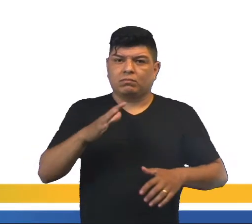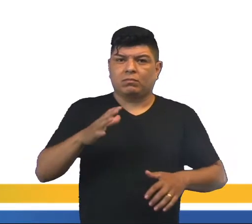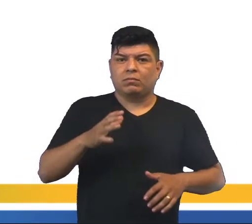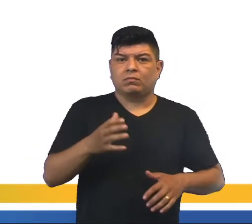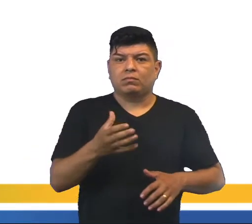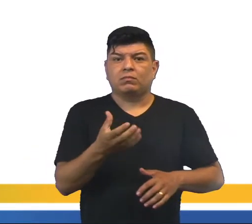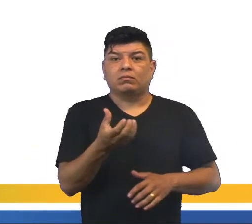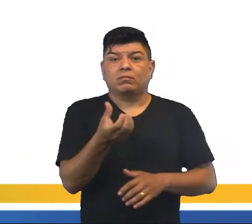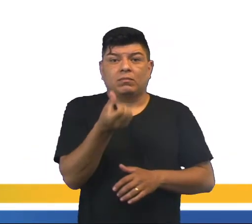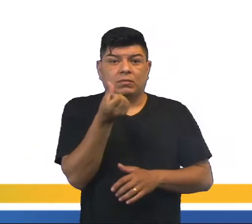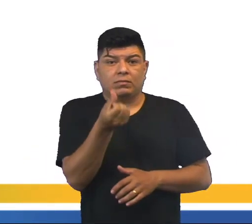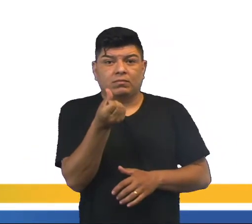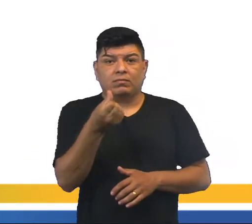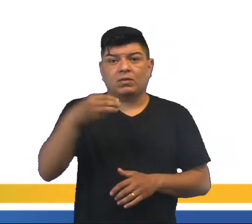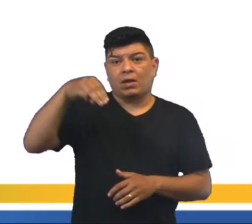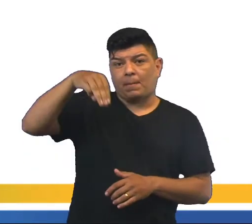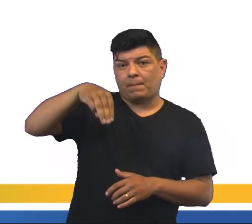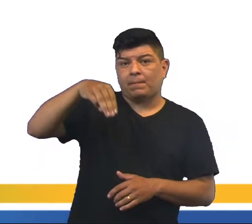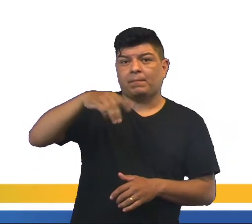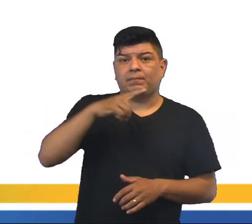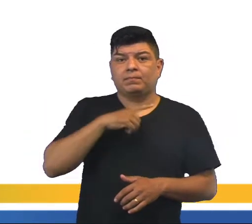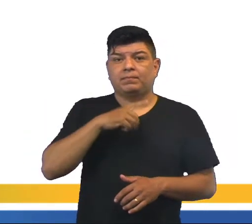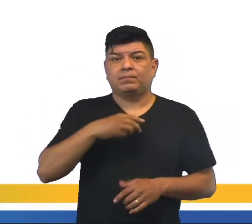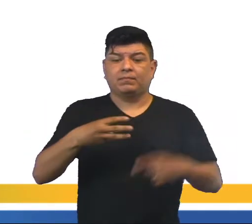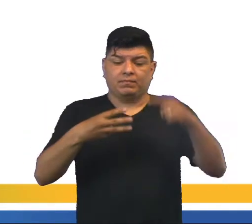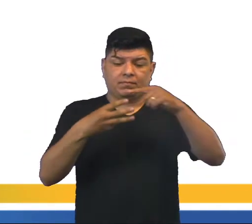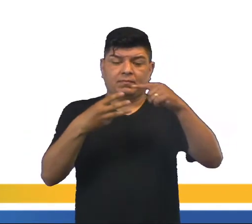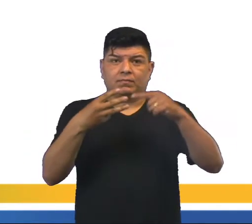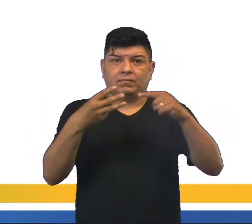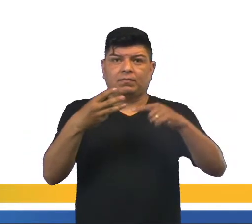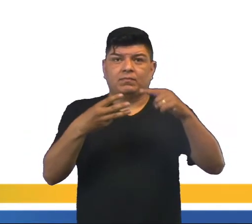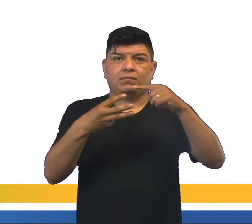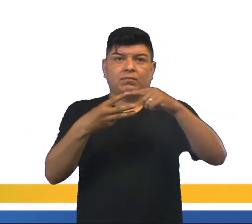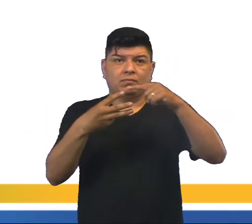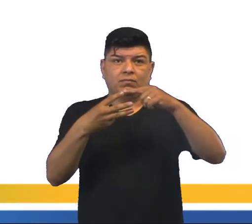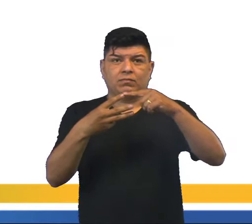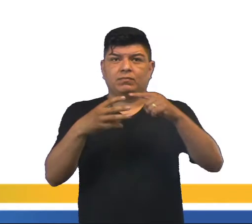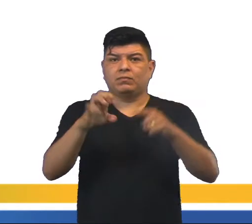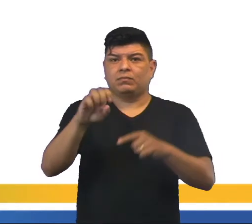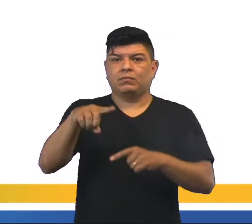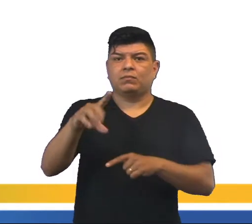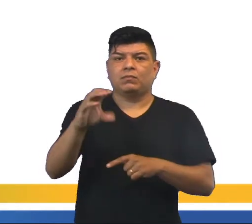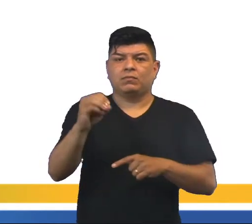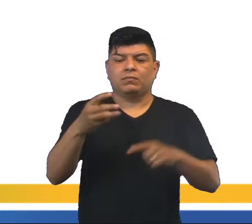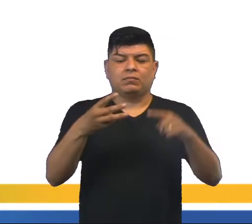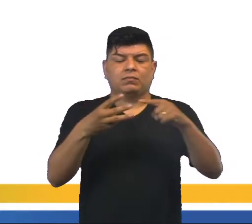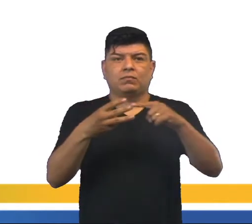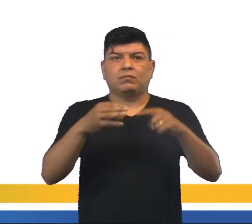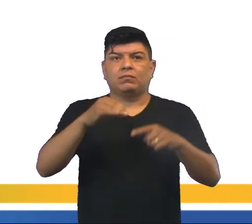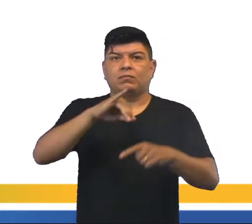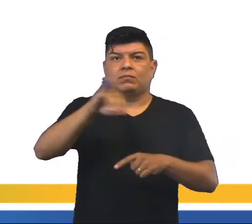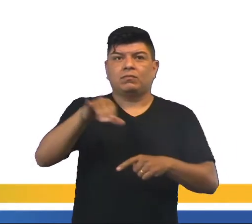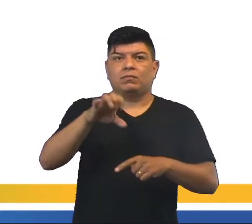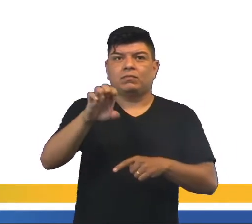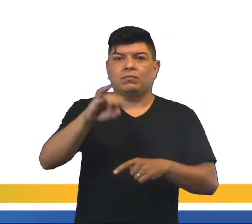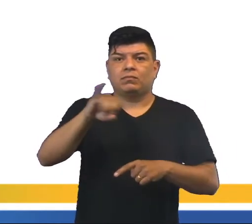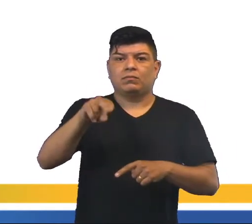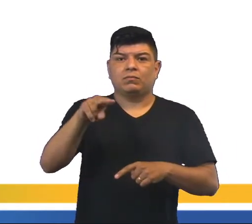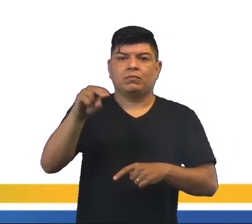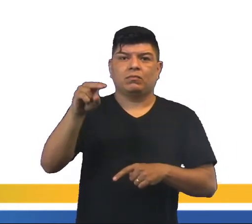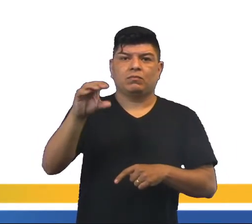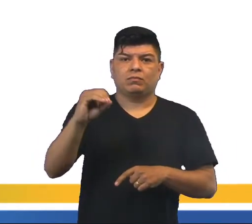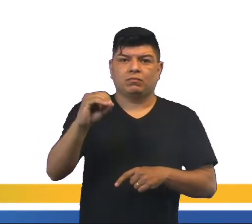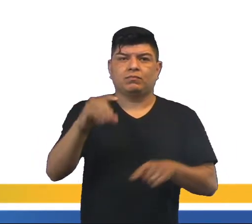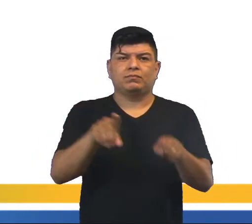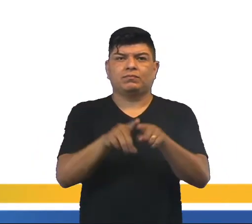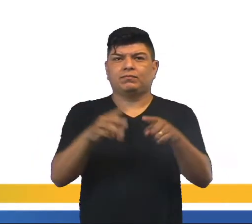metros de comprimento. Possui 3 segmentos, o duodeno, o jejuno, e o